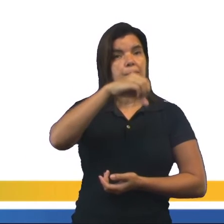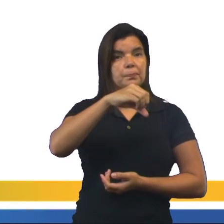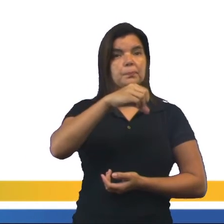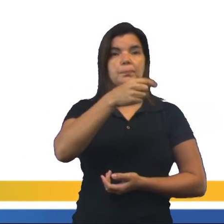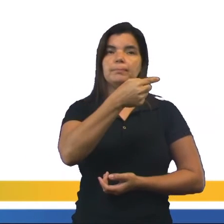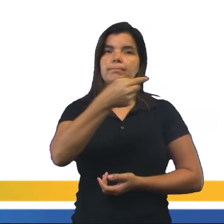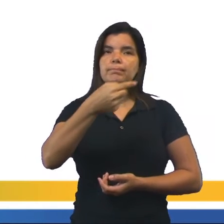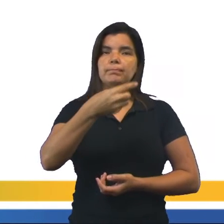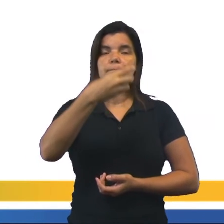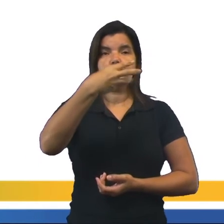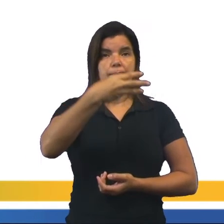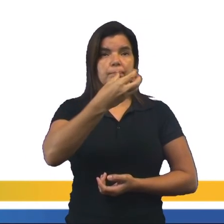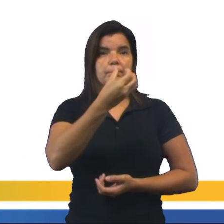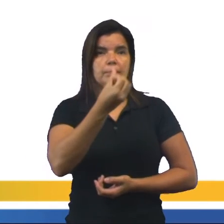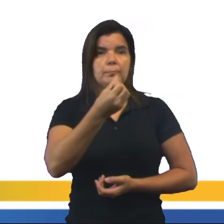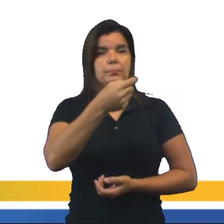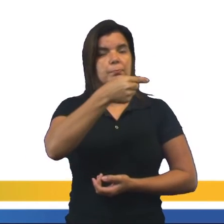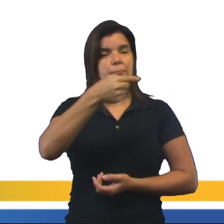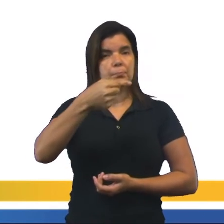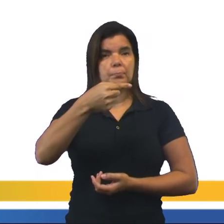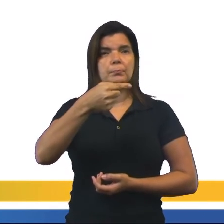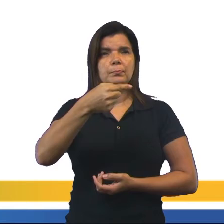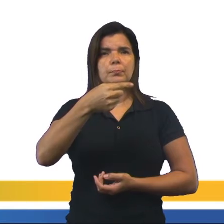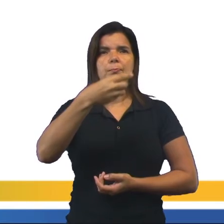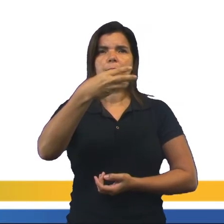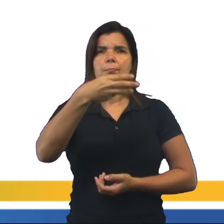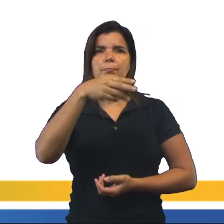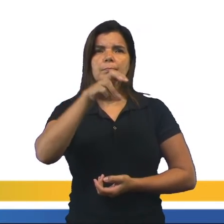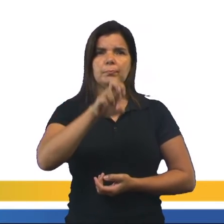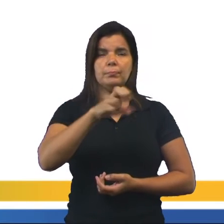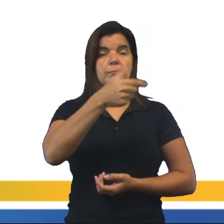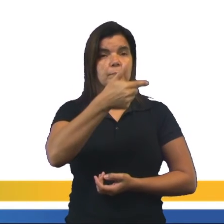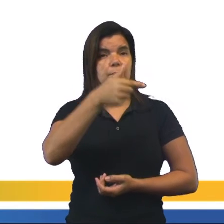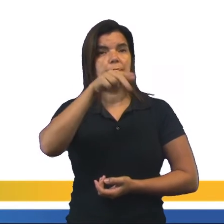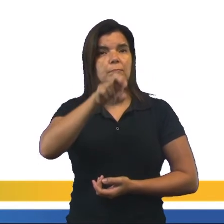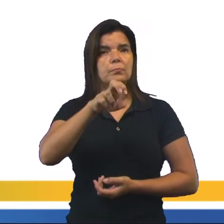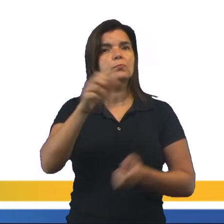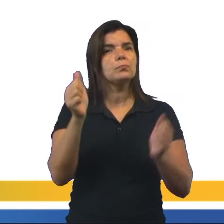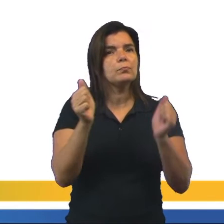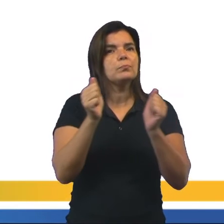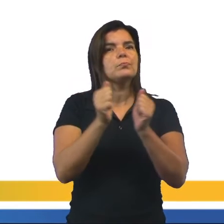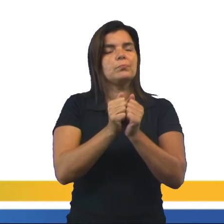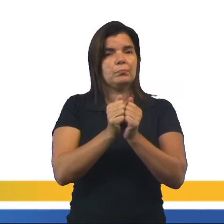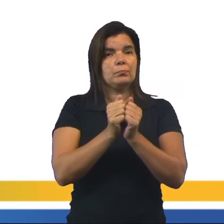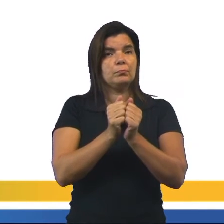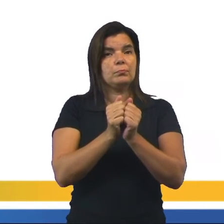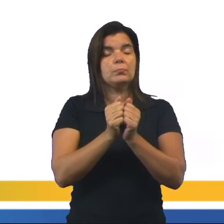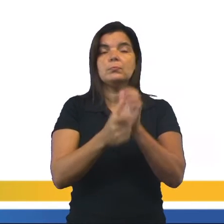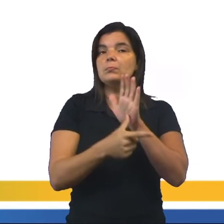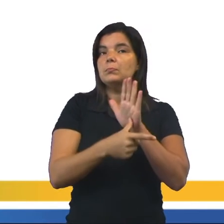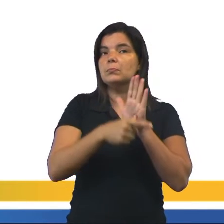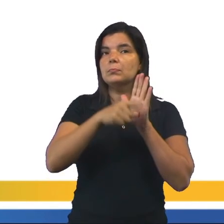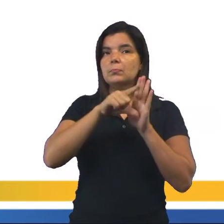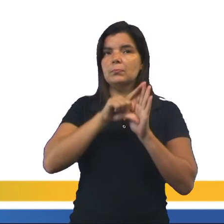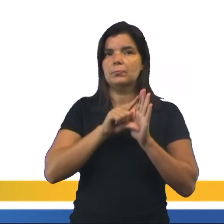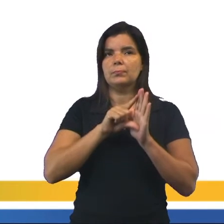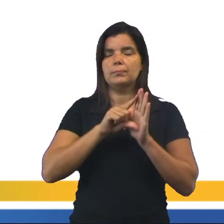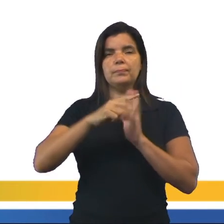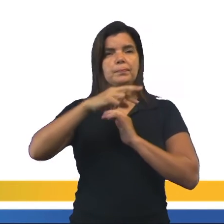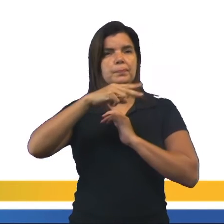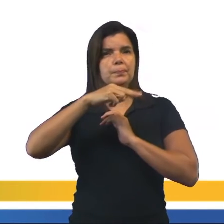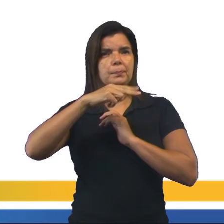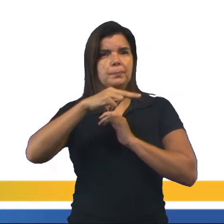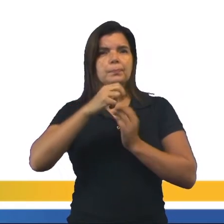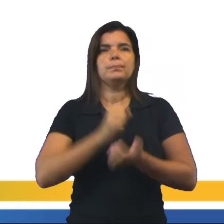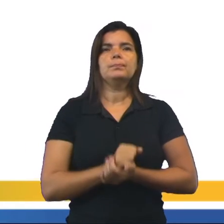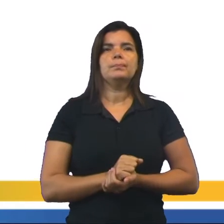49 menos 36 menos 35, observem bem que eles ficaram juntos e antes, tá, da